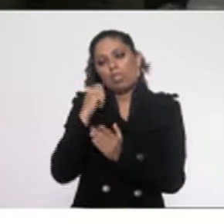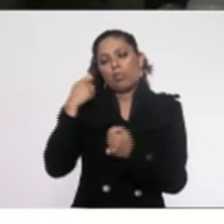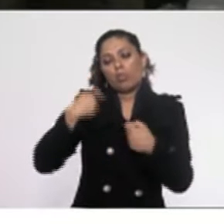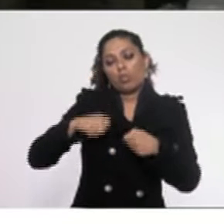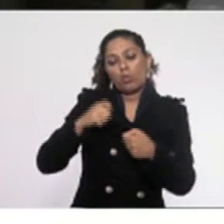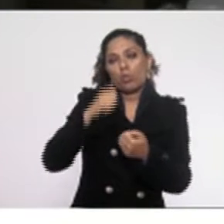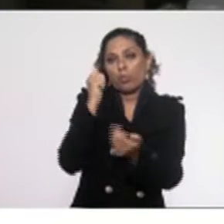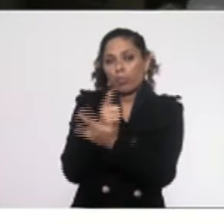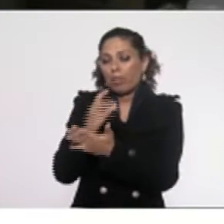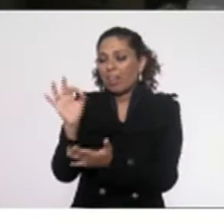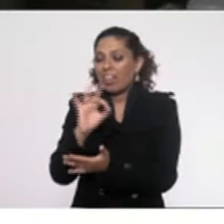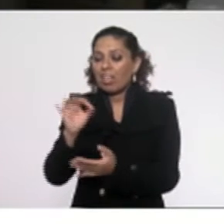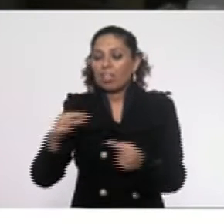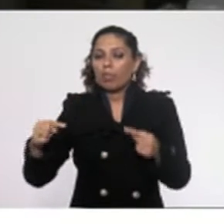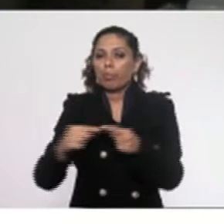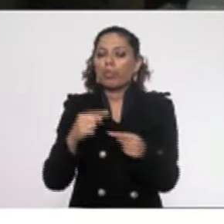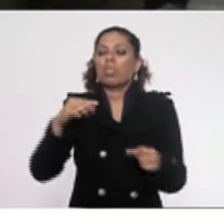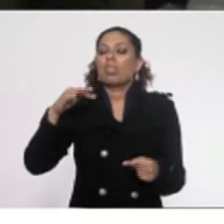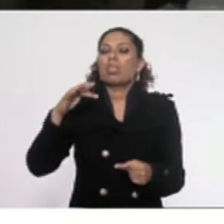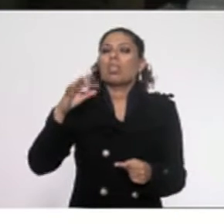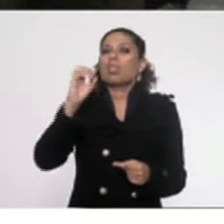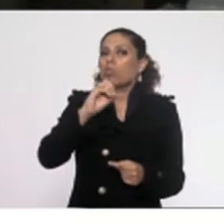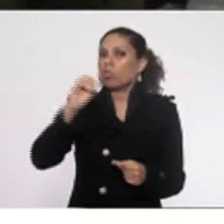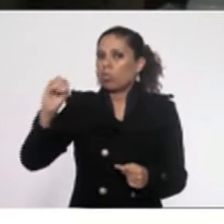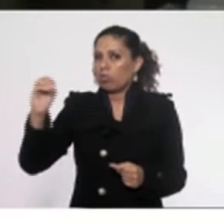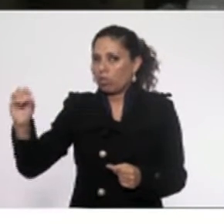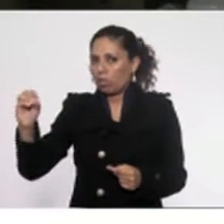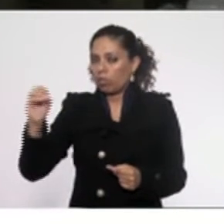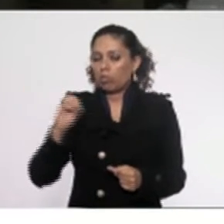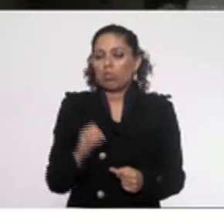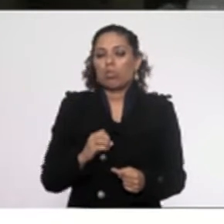00, ele cumpriu